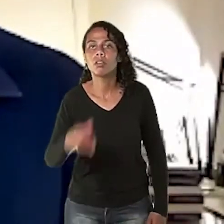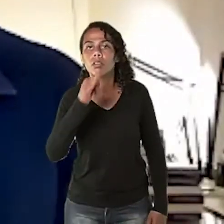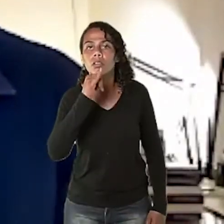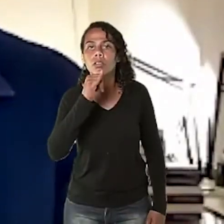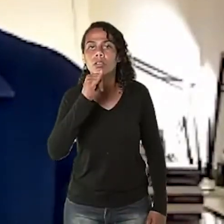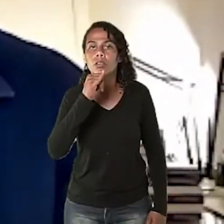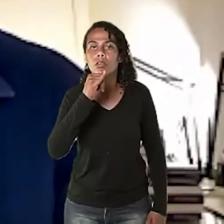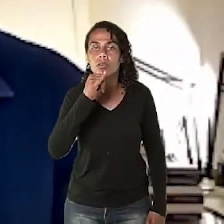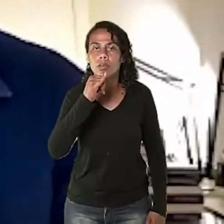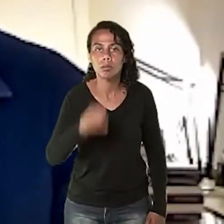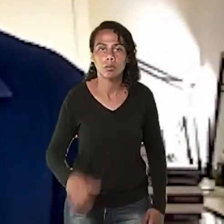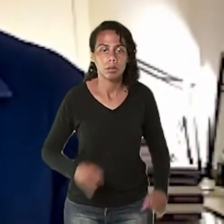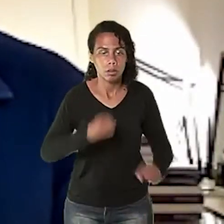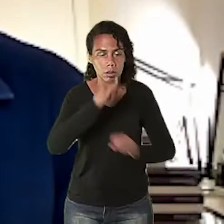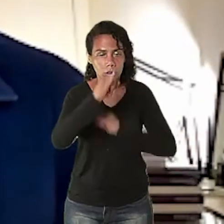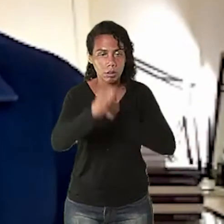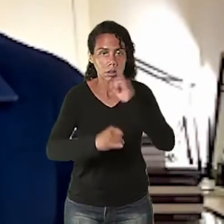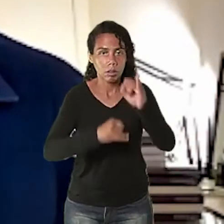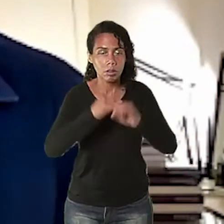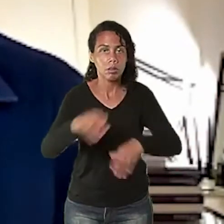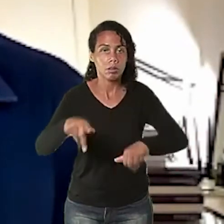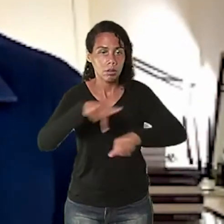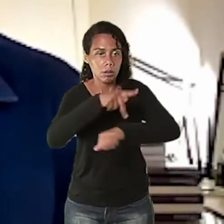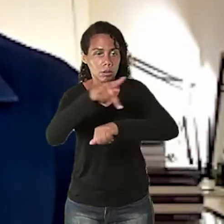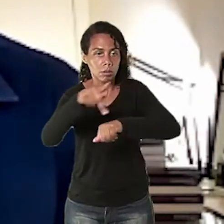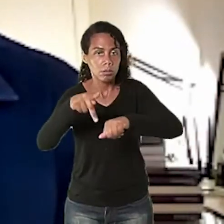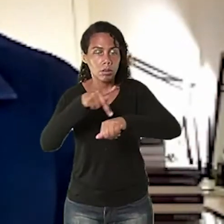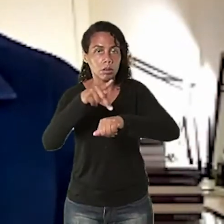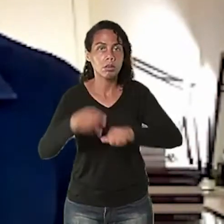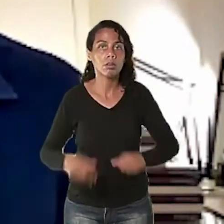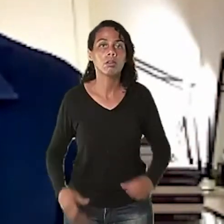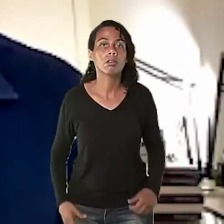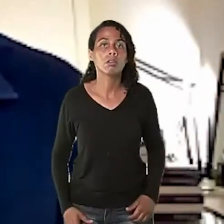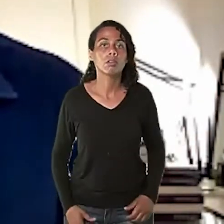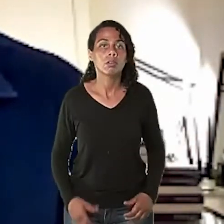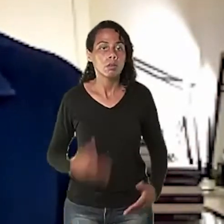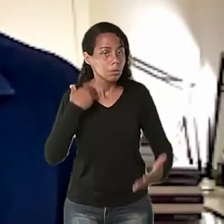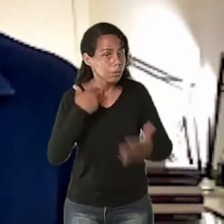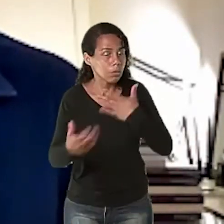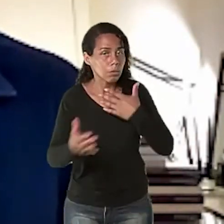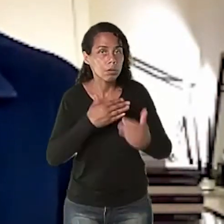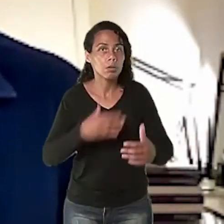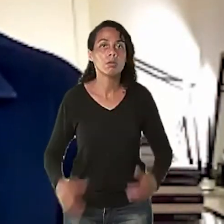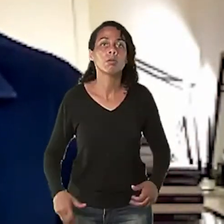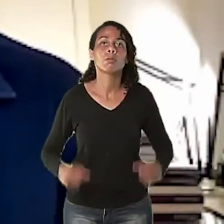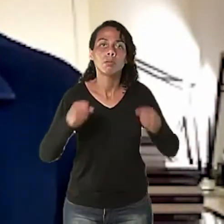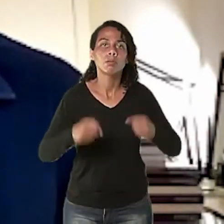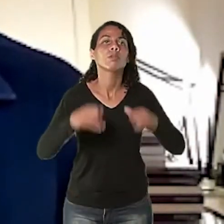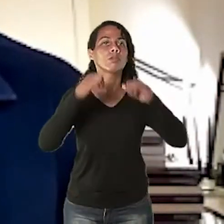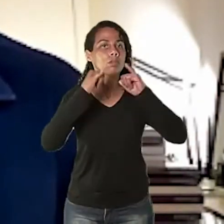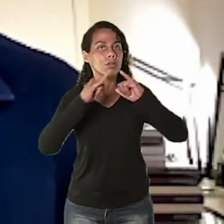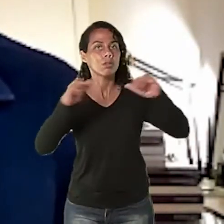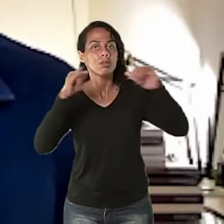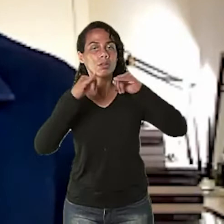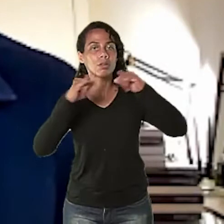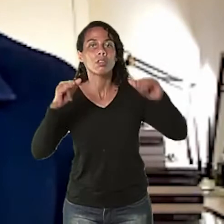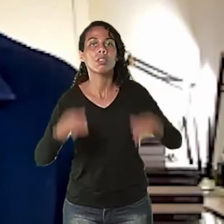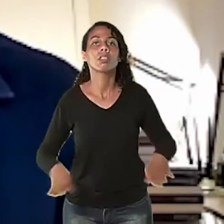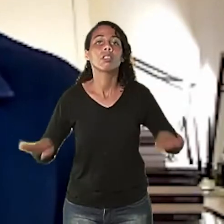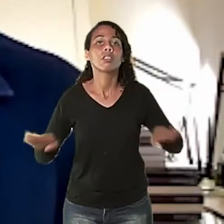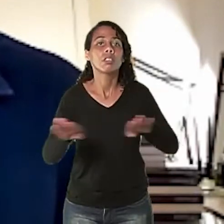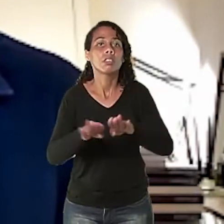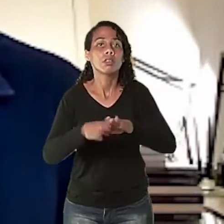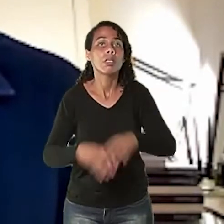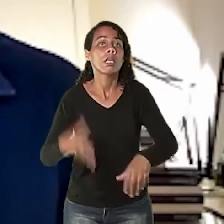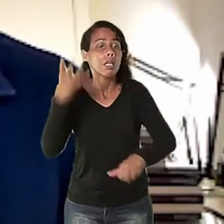View de uma coisa que ele sorteia na hora, é totalmente randômico. Você tem aplicativos situacionistas, eu achei isso muito